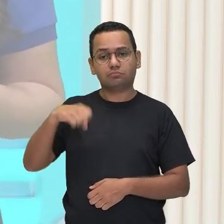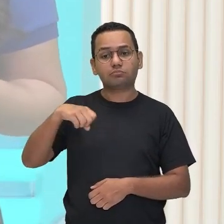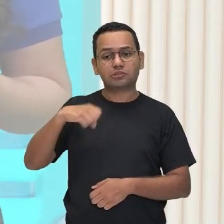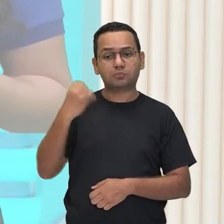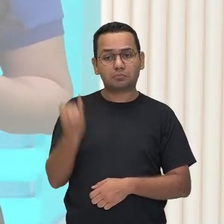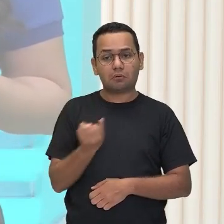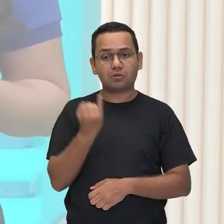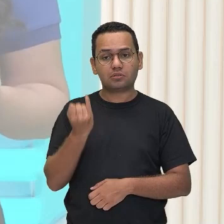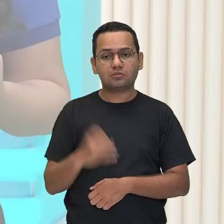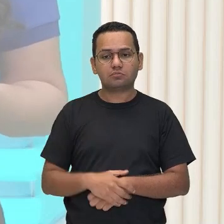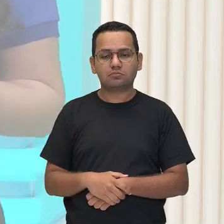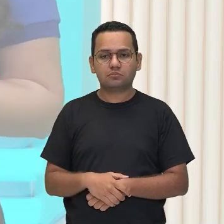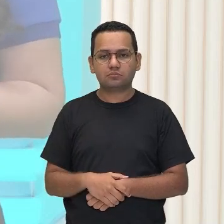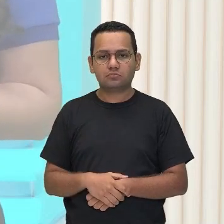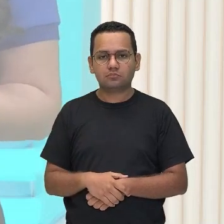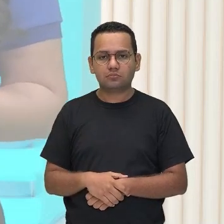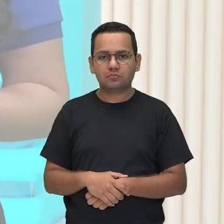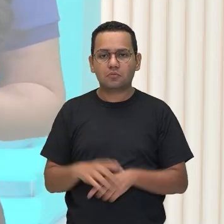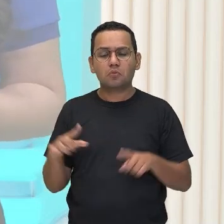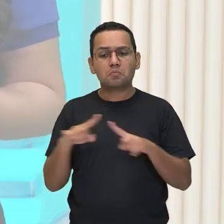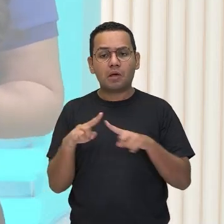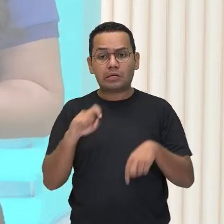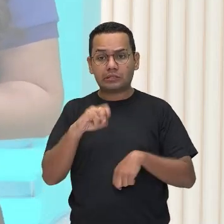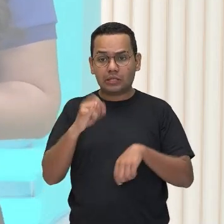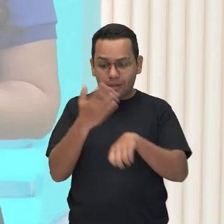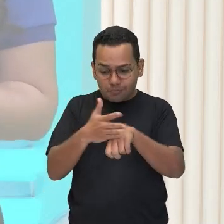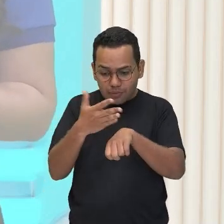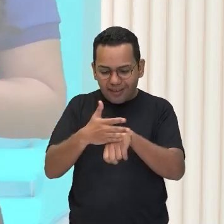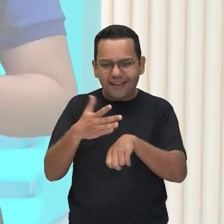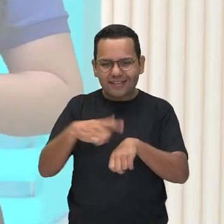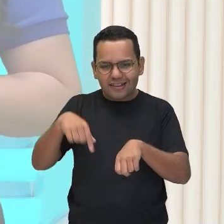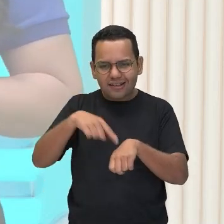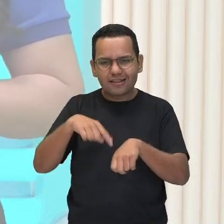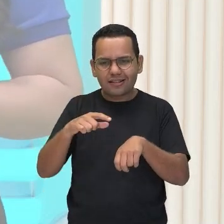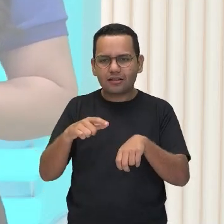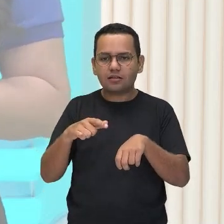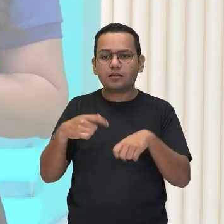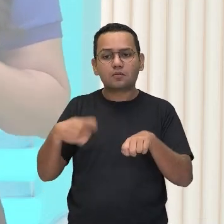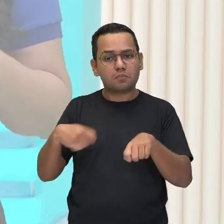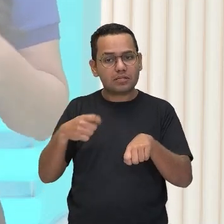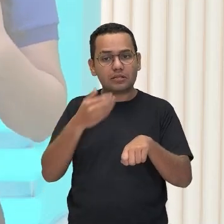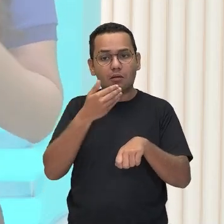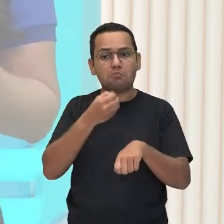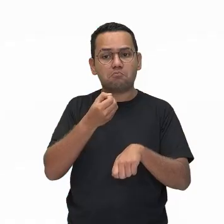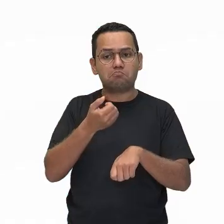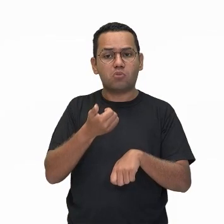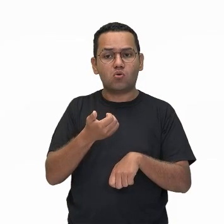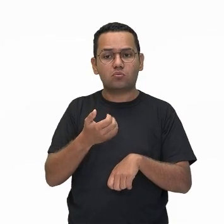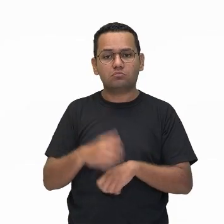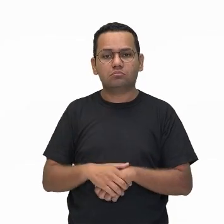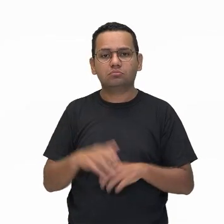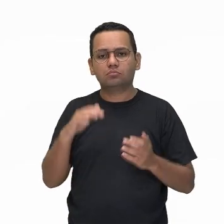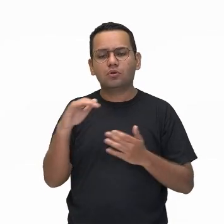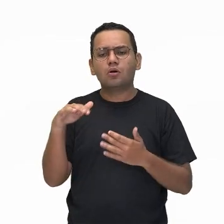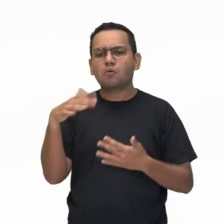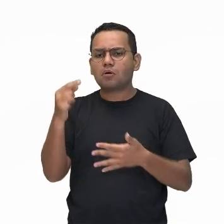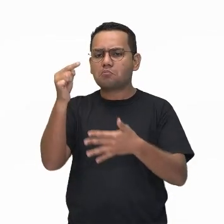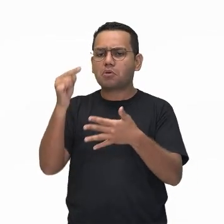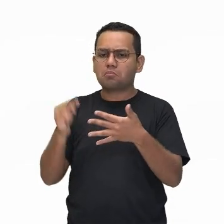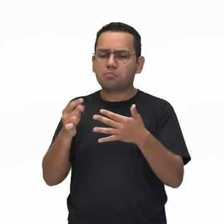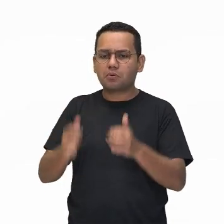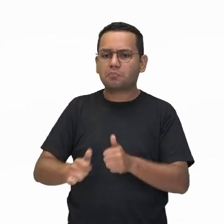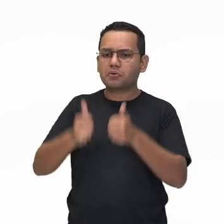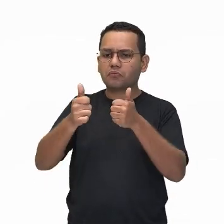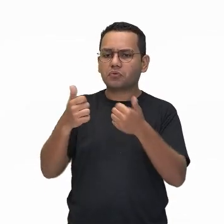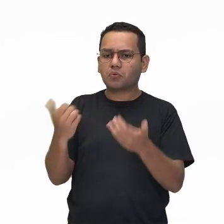praticar precisa estar propício favorável paraa execução dessas práticas agora Quais são os benefícios adquiridos com essas